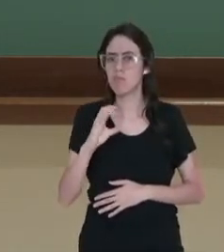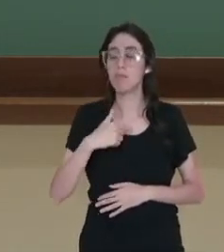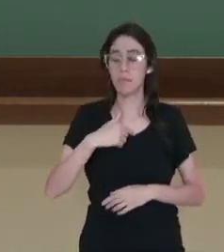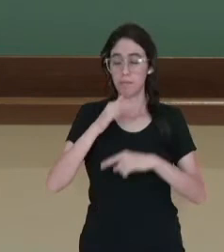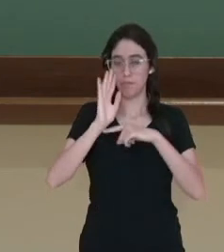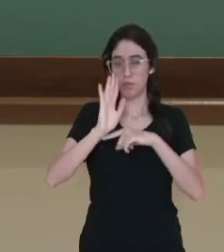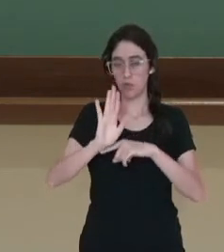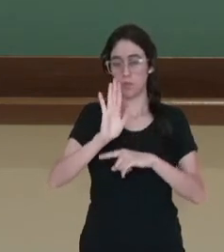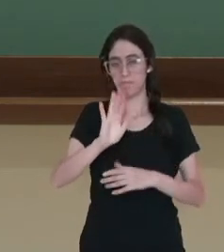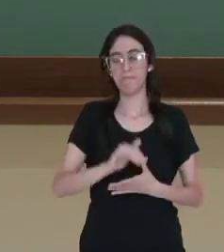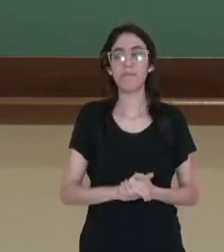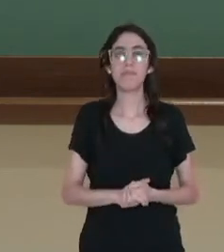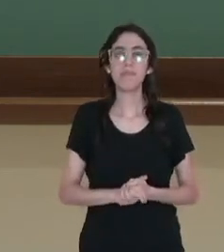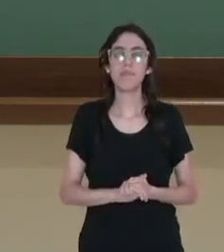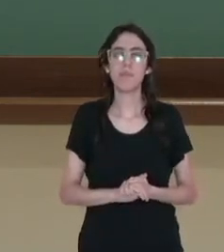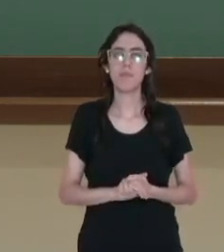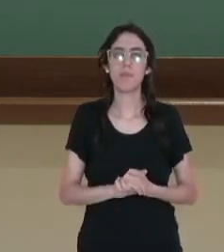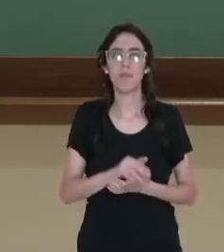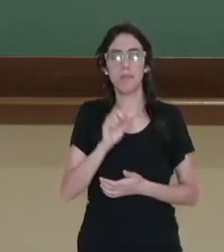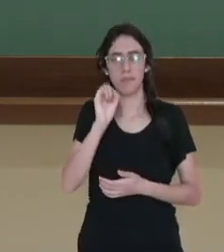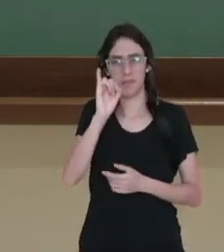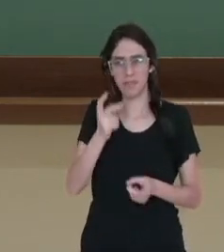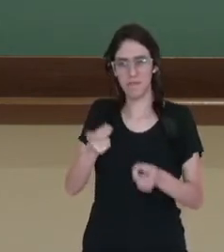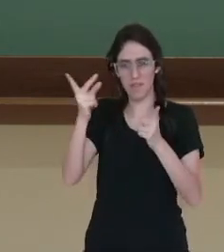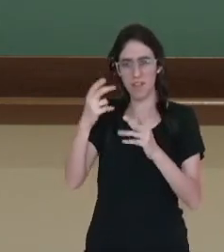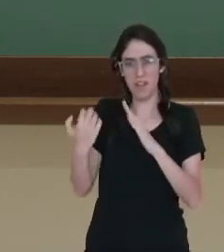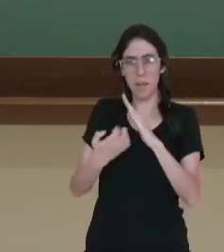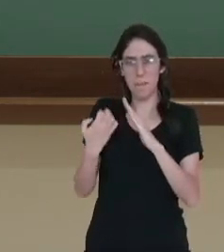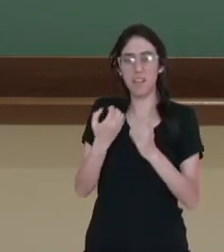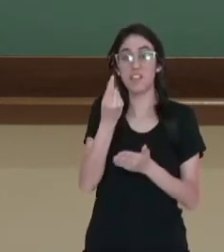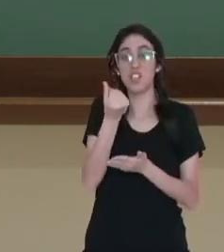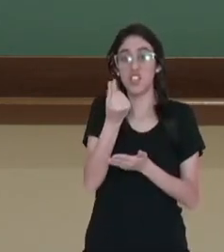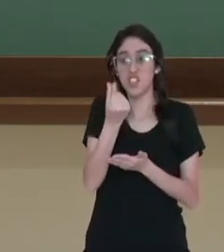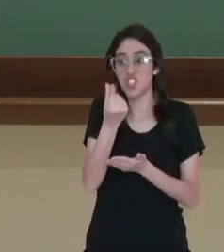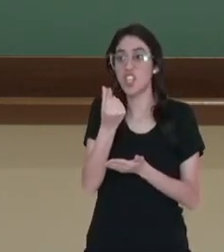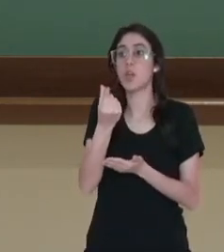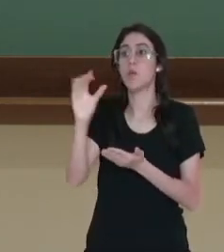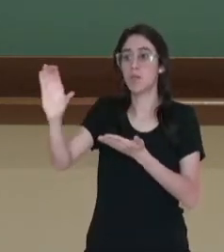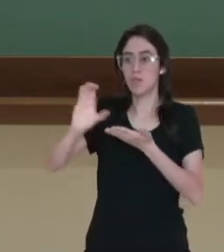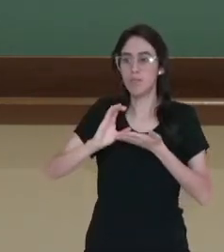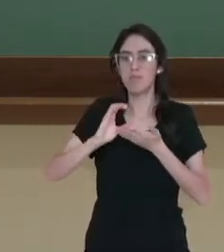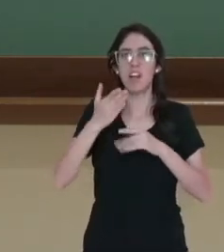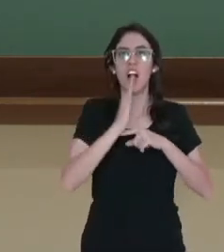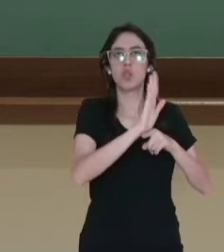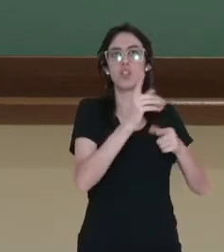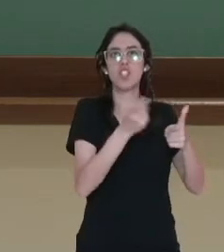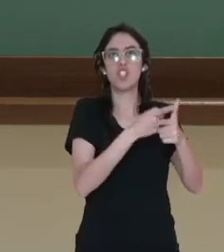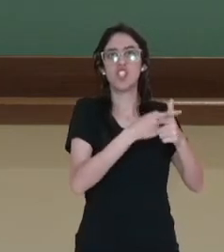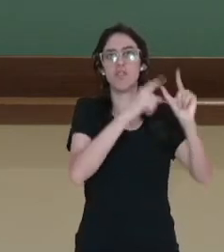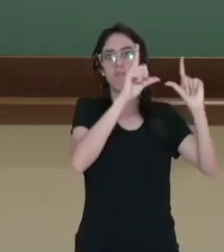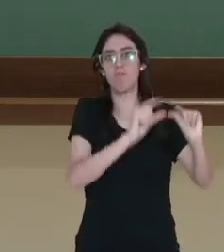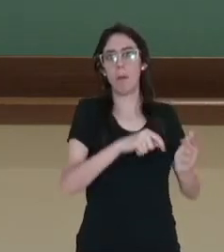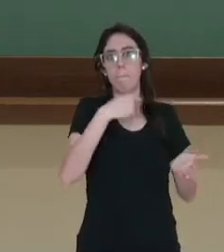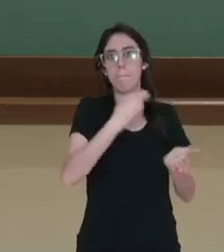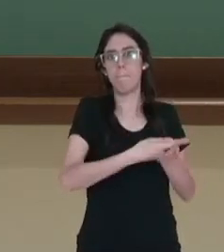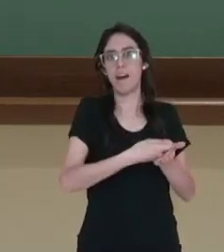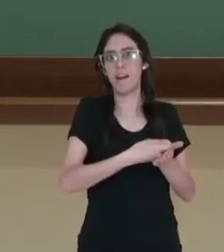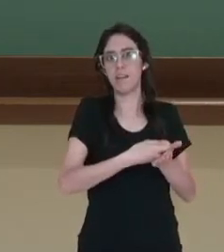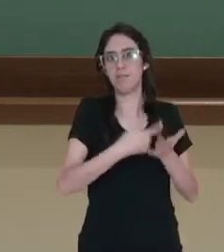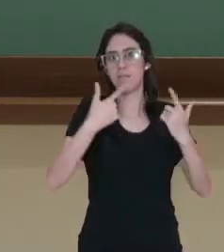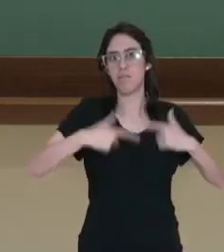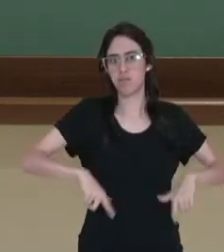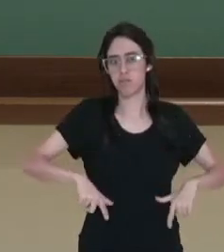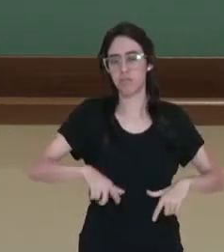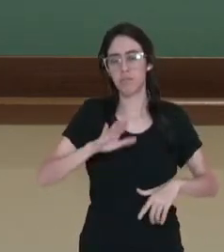Primeiro, o dinheiro obtido seria usado para abater a dívida pública brasileira. Outros argumentos: